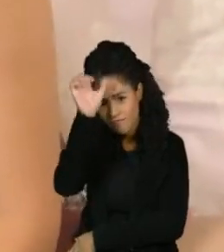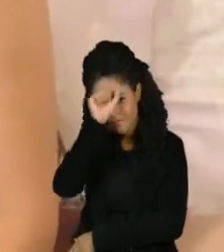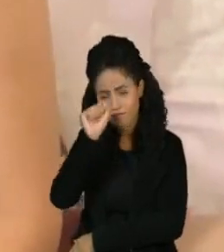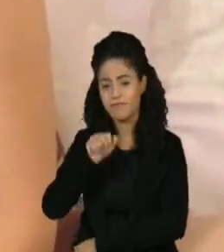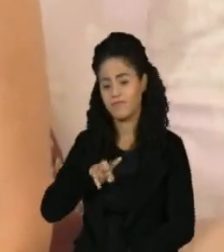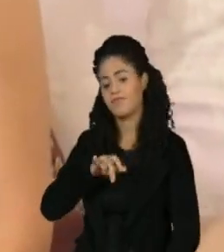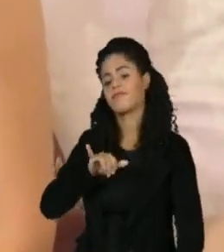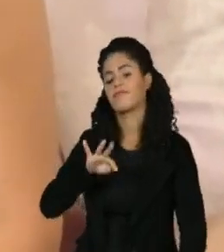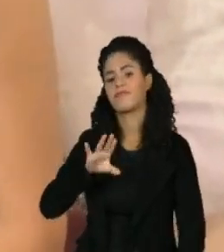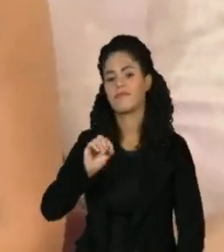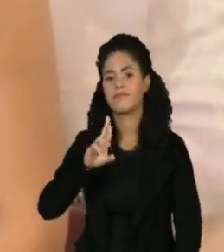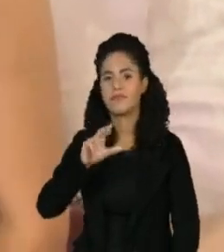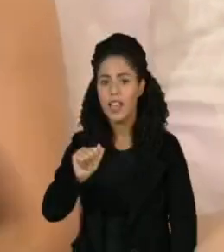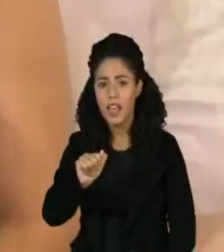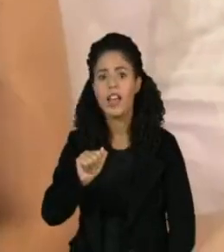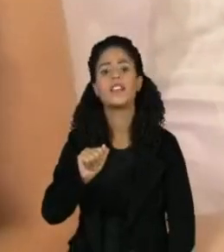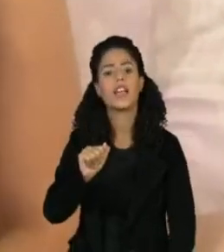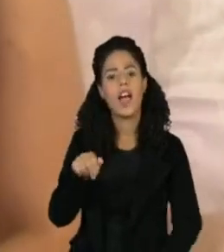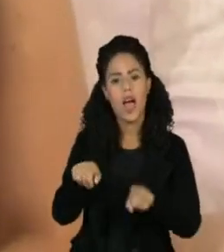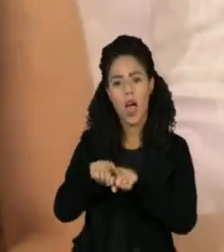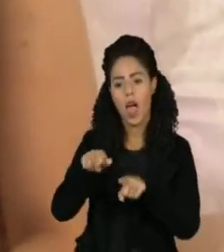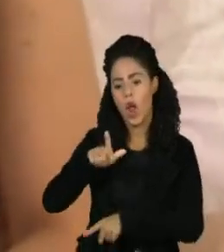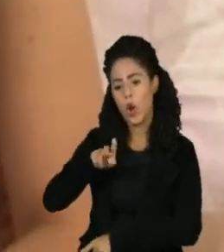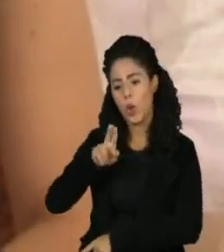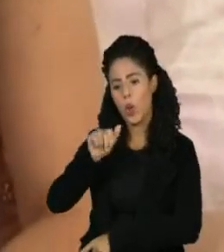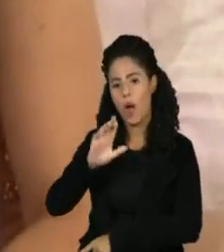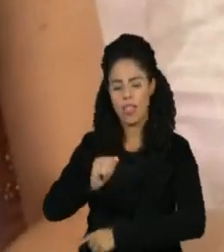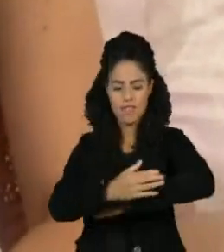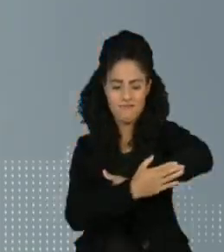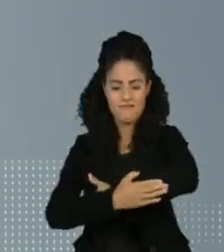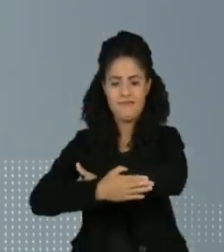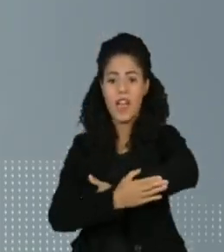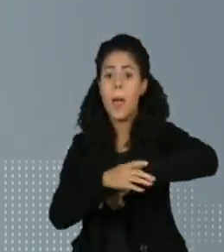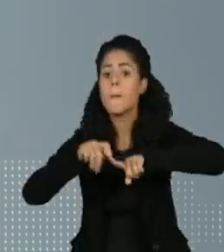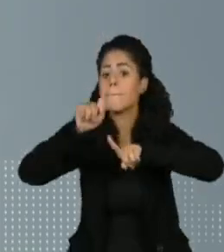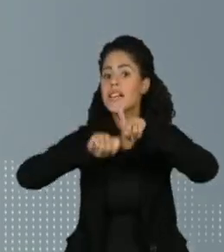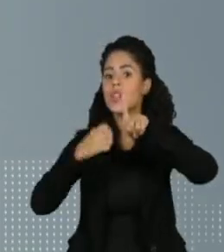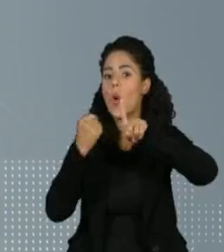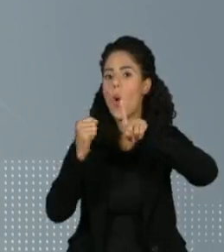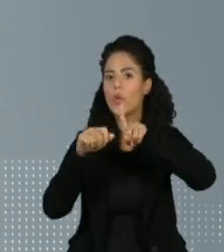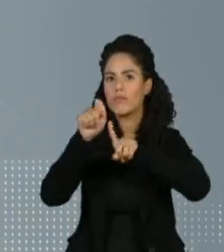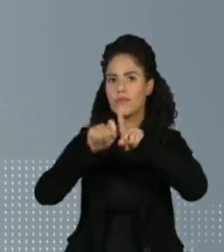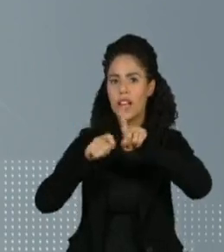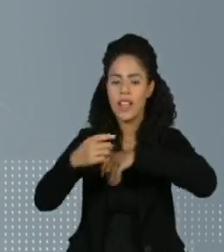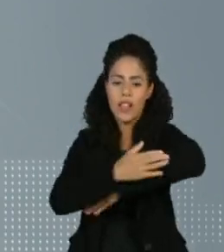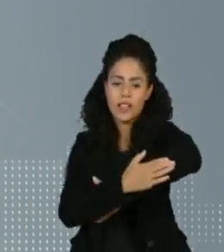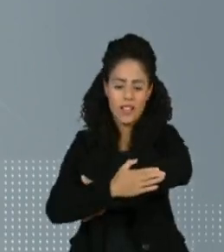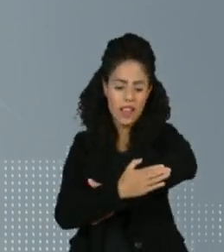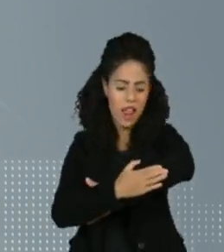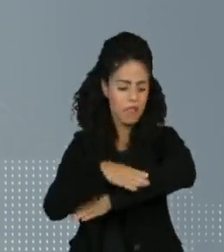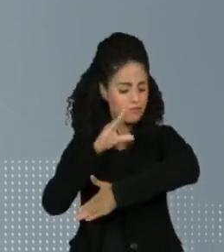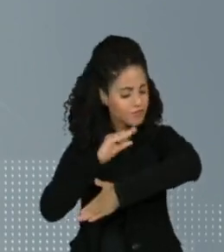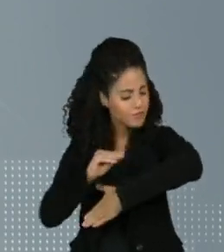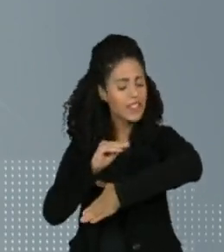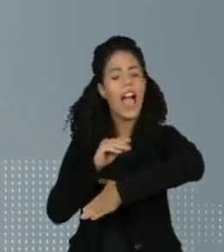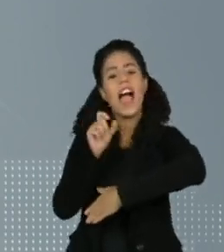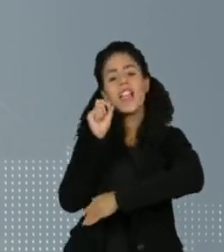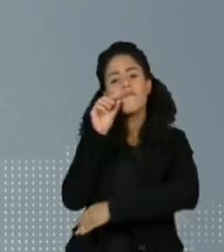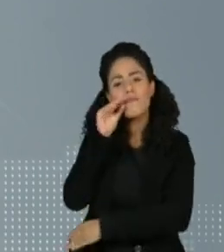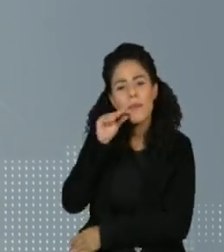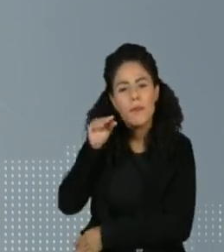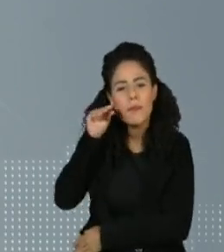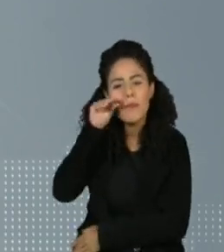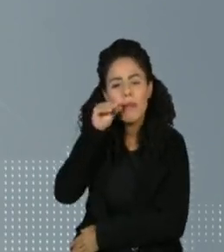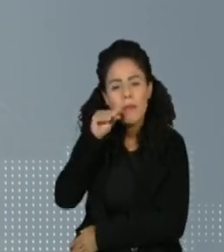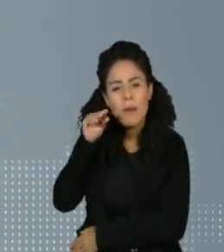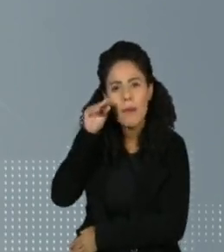Vitória tem altos papos com a Luana. A bebê de 8 meses até já balbucia a palavra mais esperada